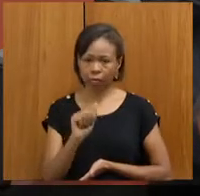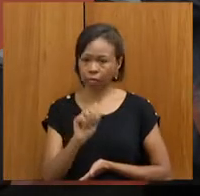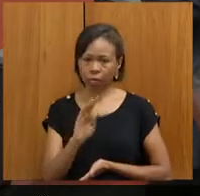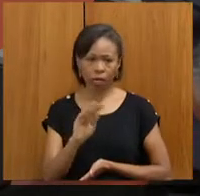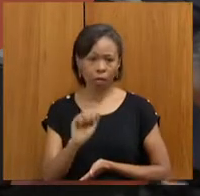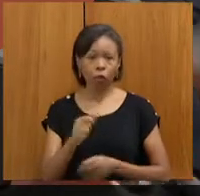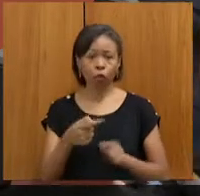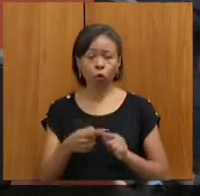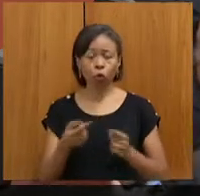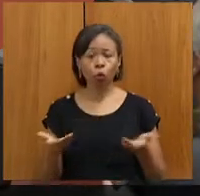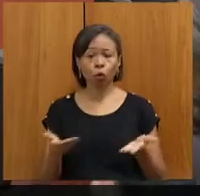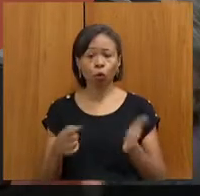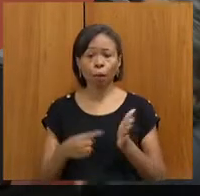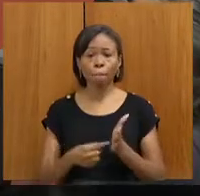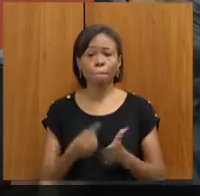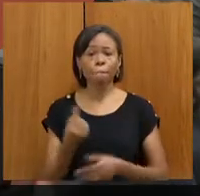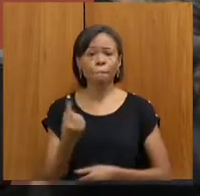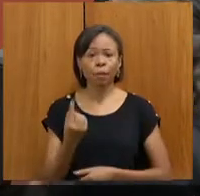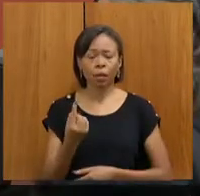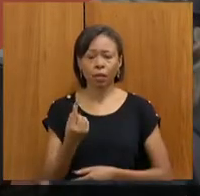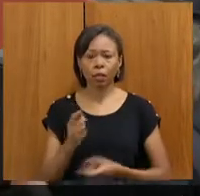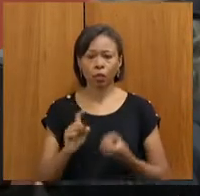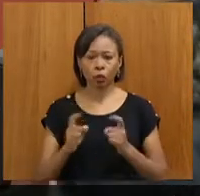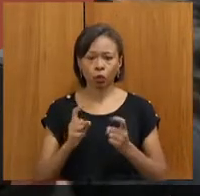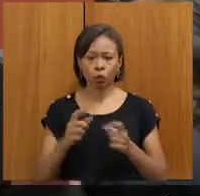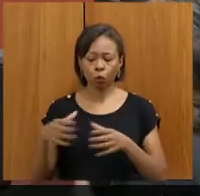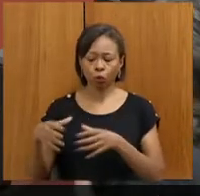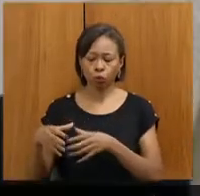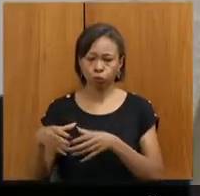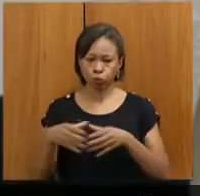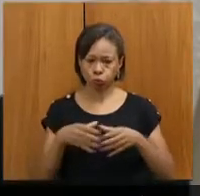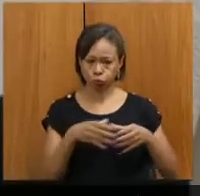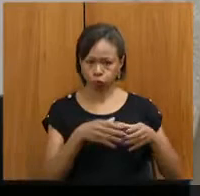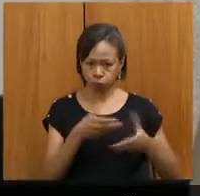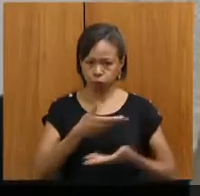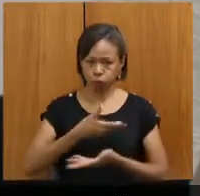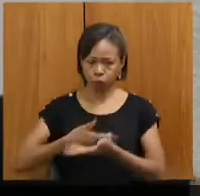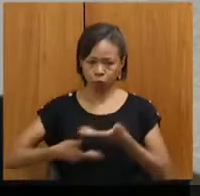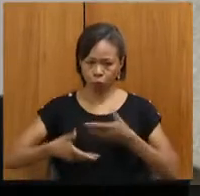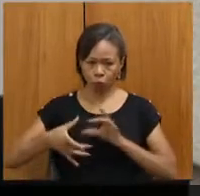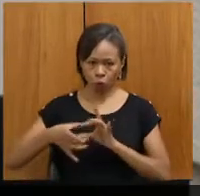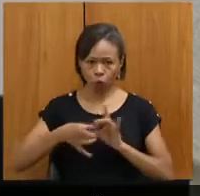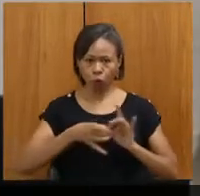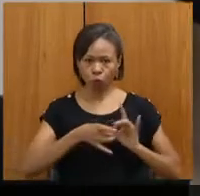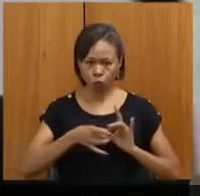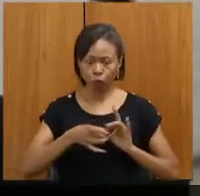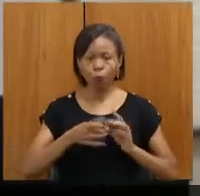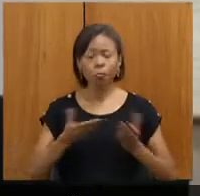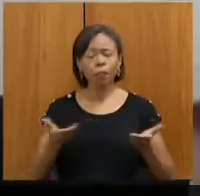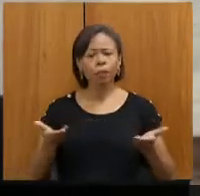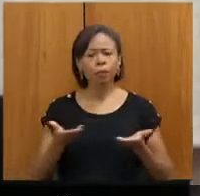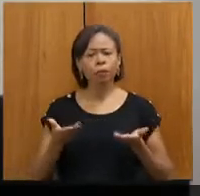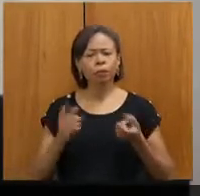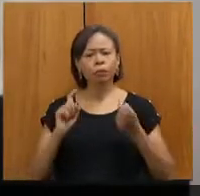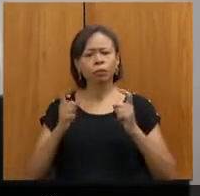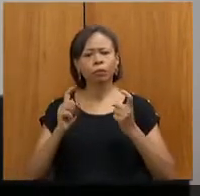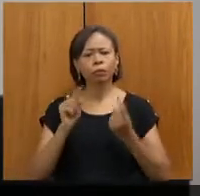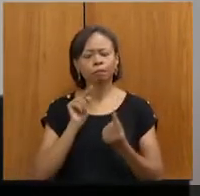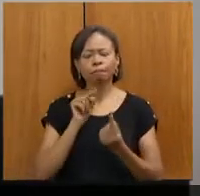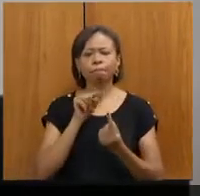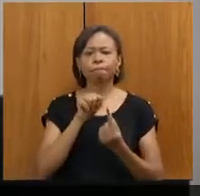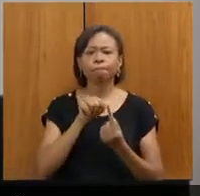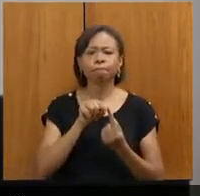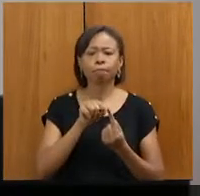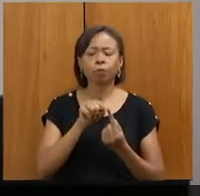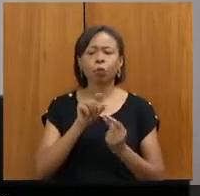tratar da primeira reunião conjunta dessas comissões a finalidade da reunião Essa é a